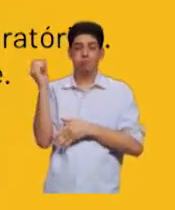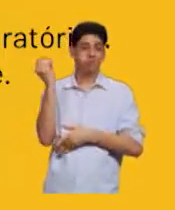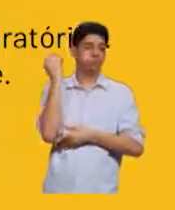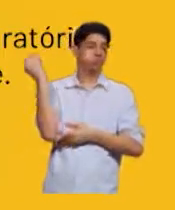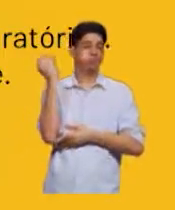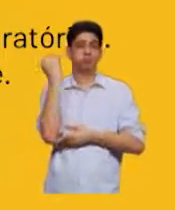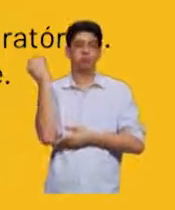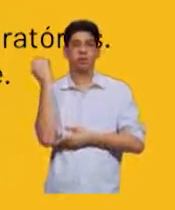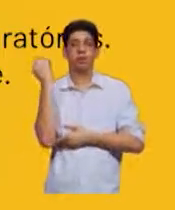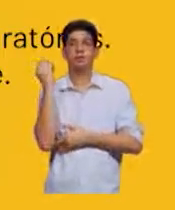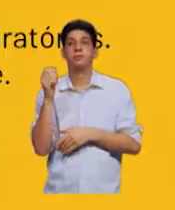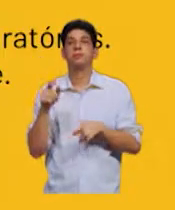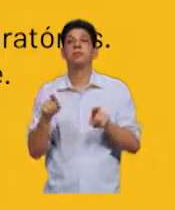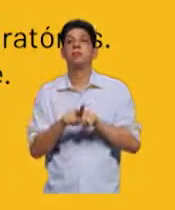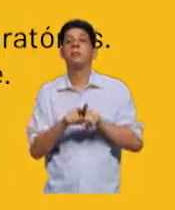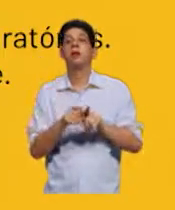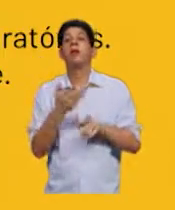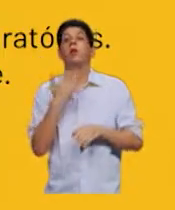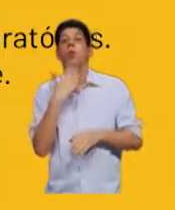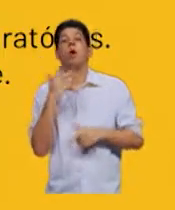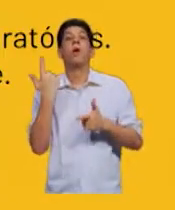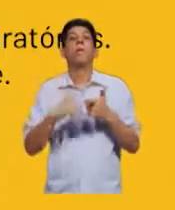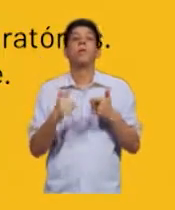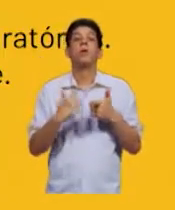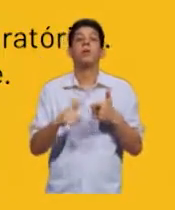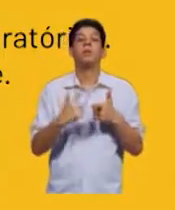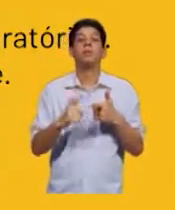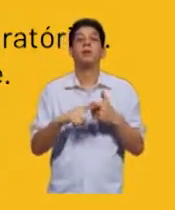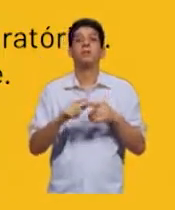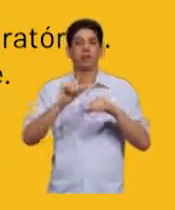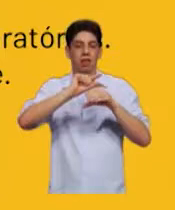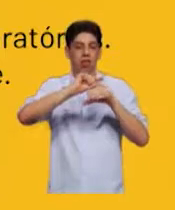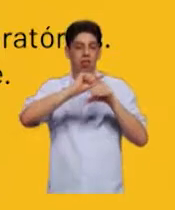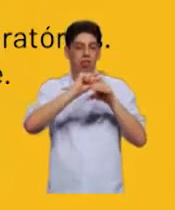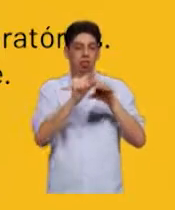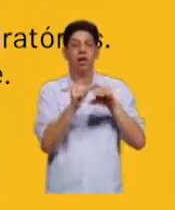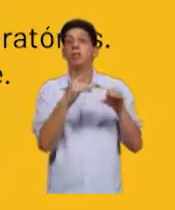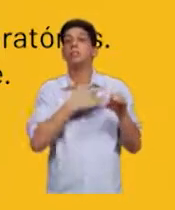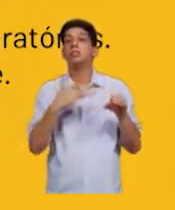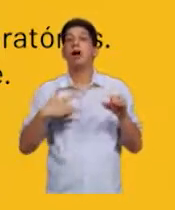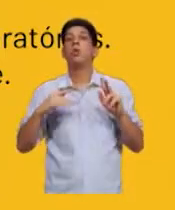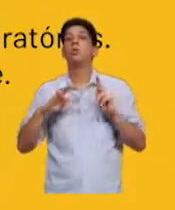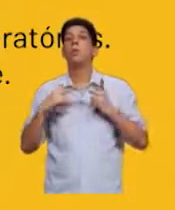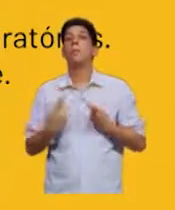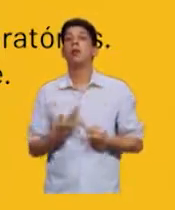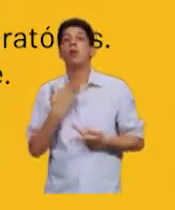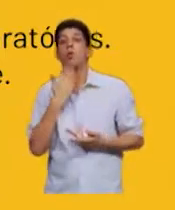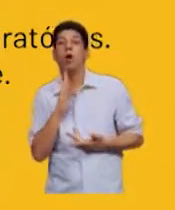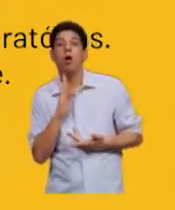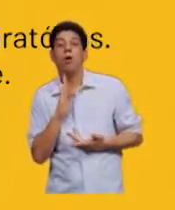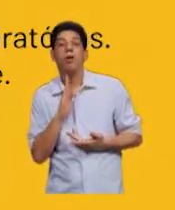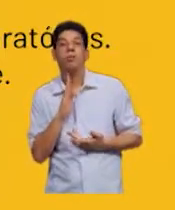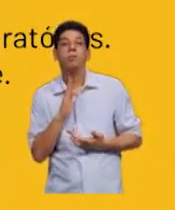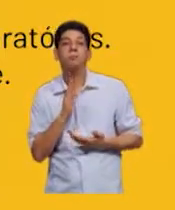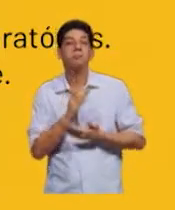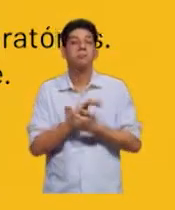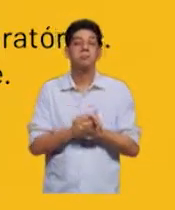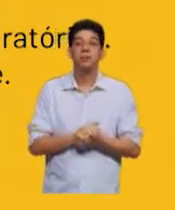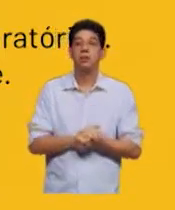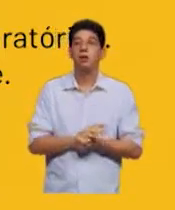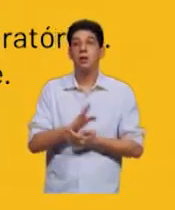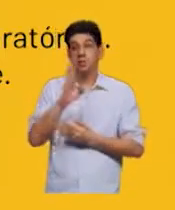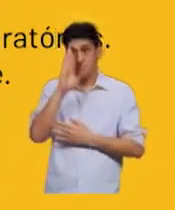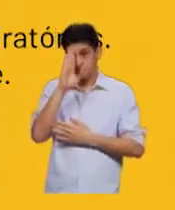temos quais são os efeitos da destruição da camada de ozônio na saúde humana. Ela,